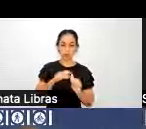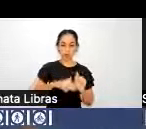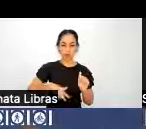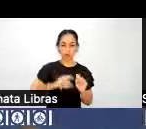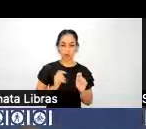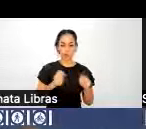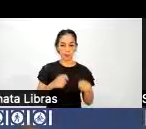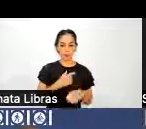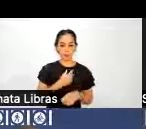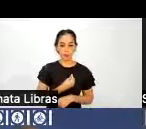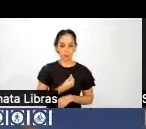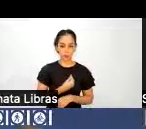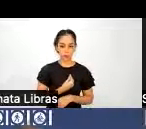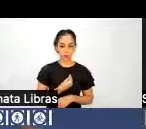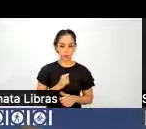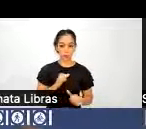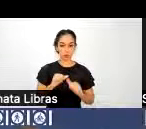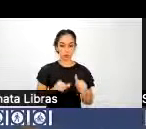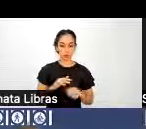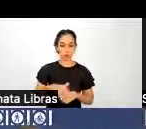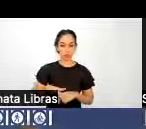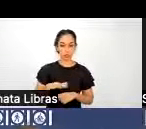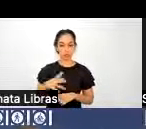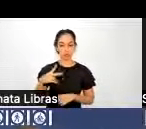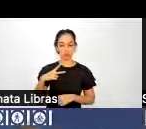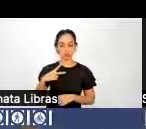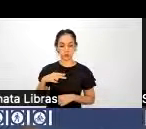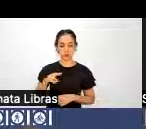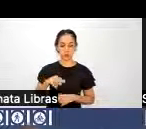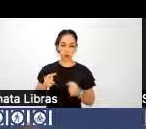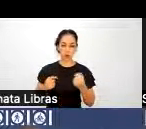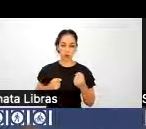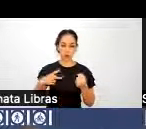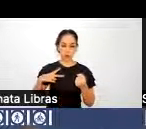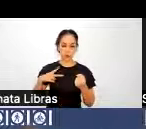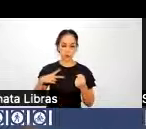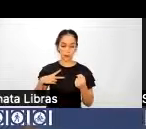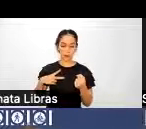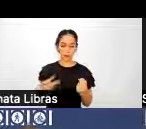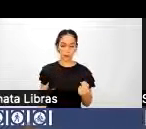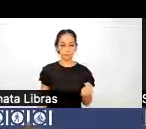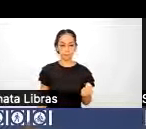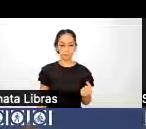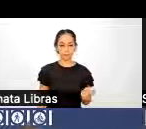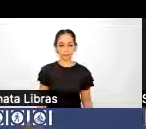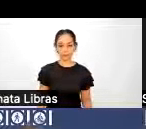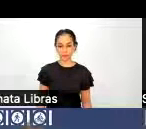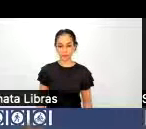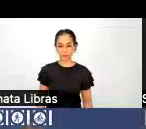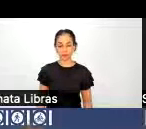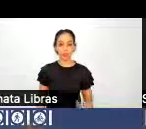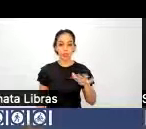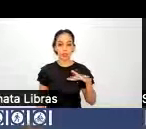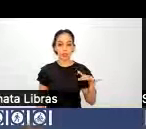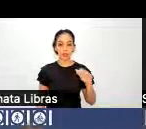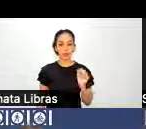um espaço que é privado, né, pela utilização do automóvel particular individual, para áreas que